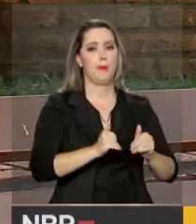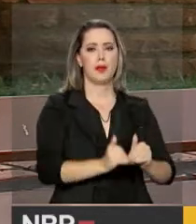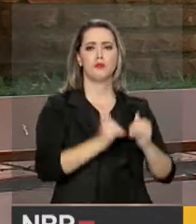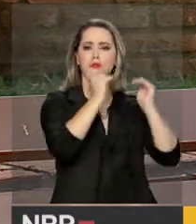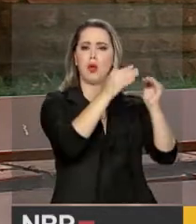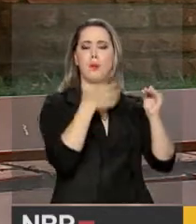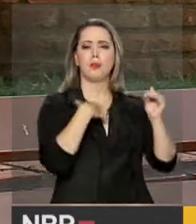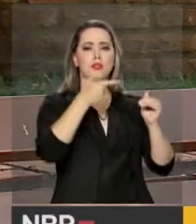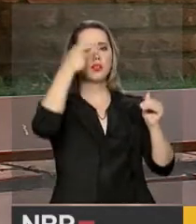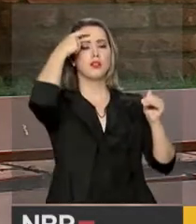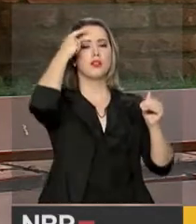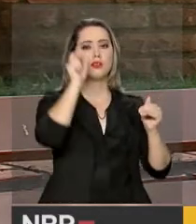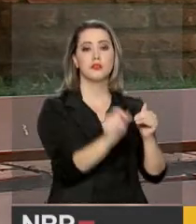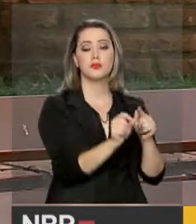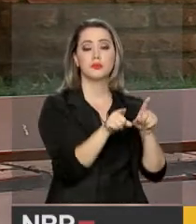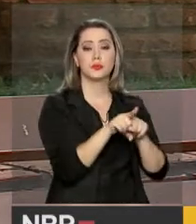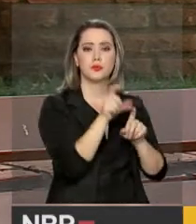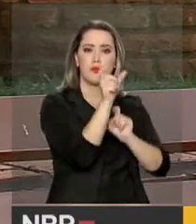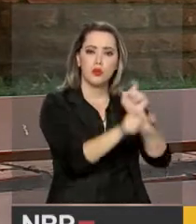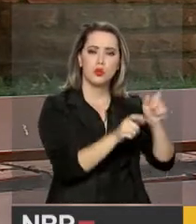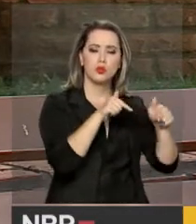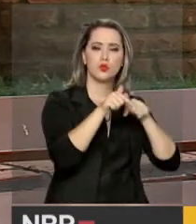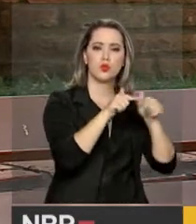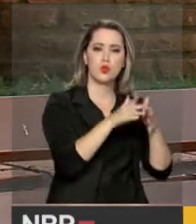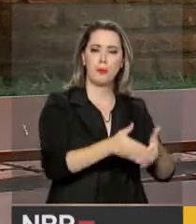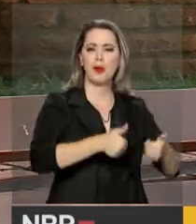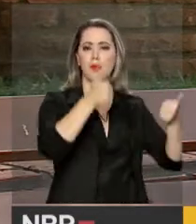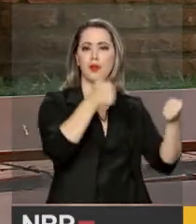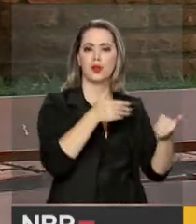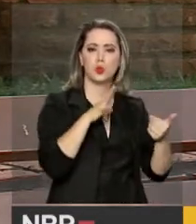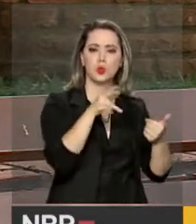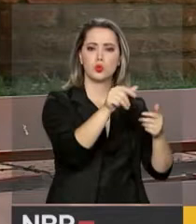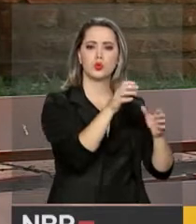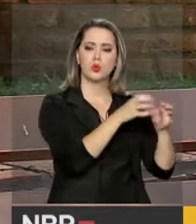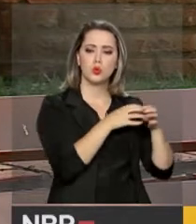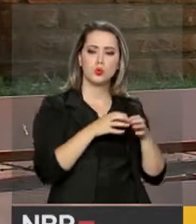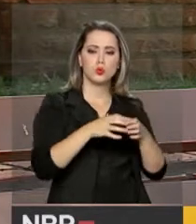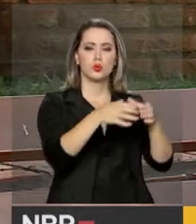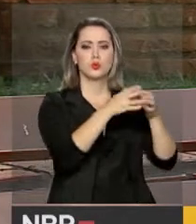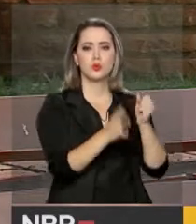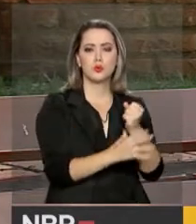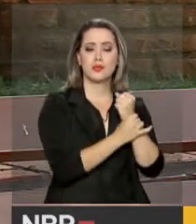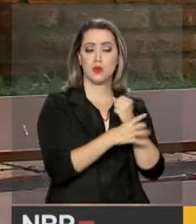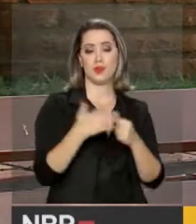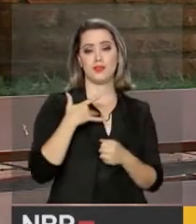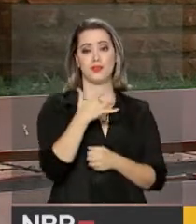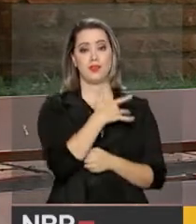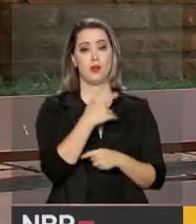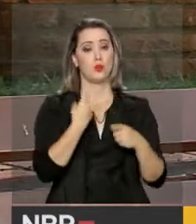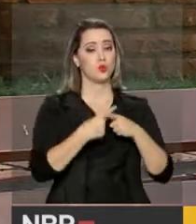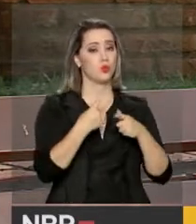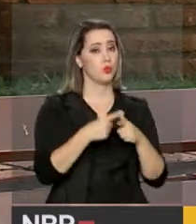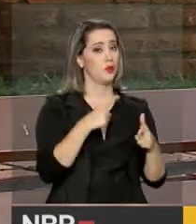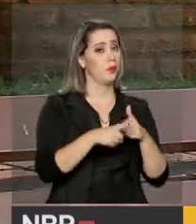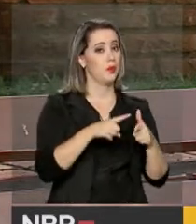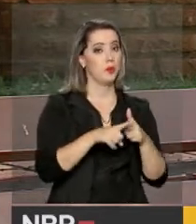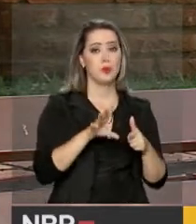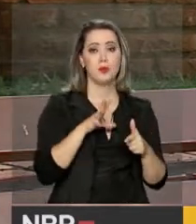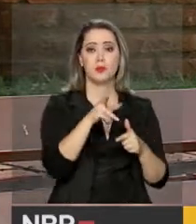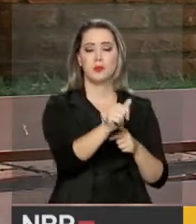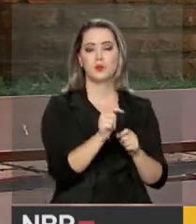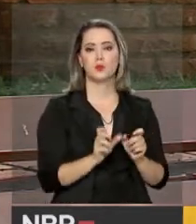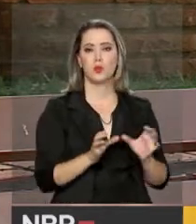a conscientização de uma atitude mais proativa de todas as pessoas em relação à segurança e saúde, porque afeta todo mundo, não só